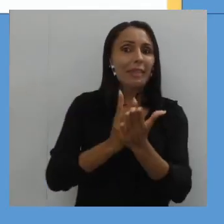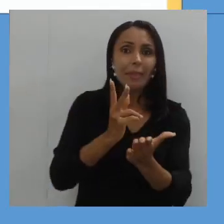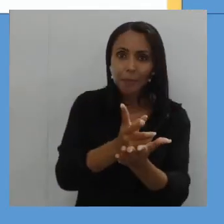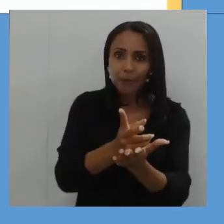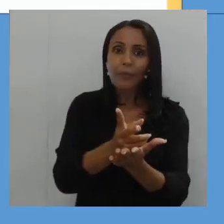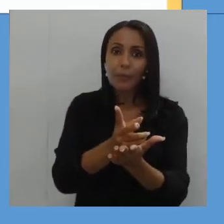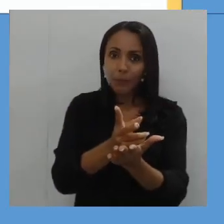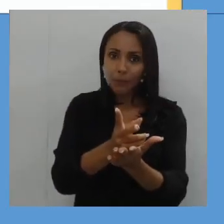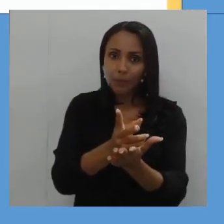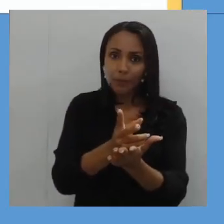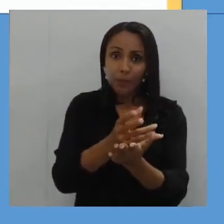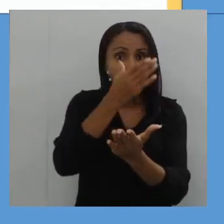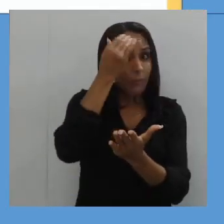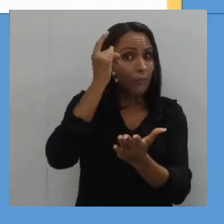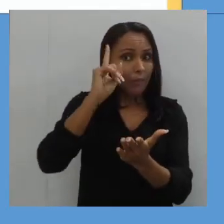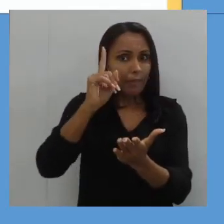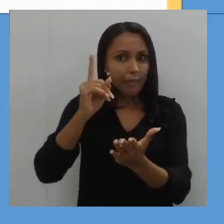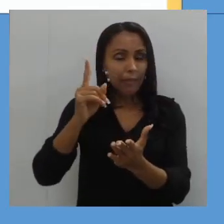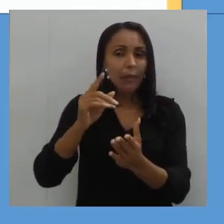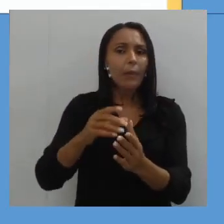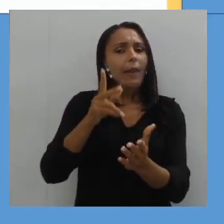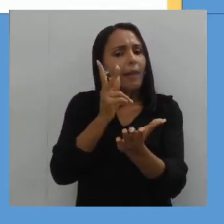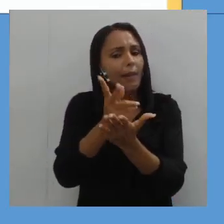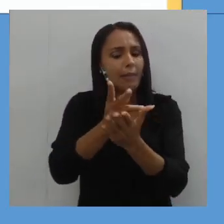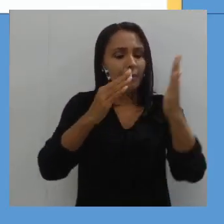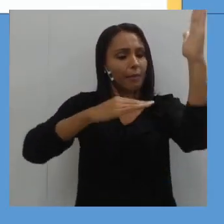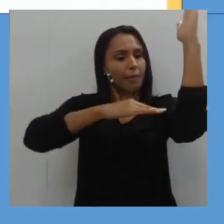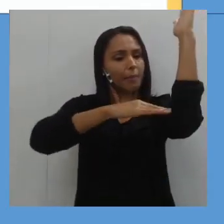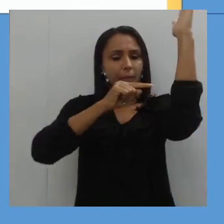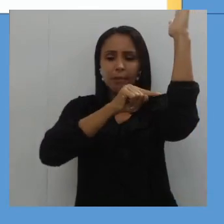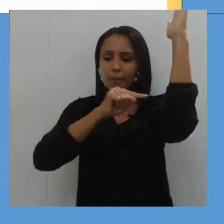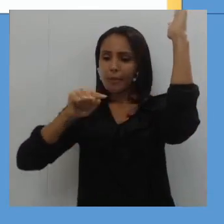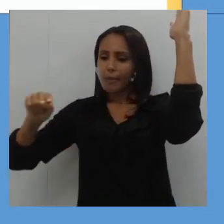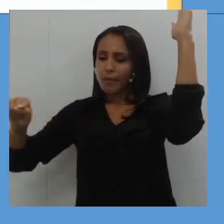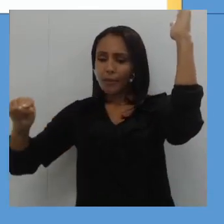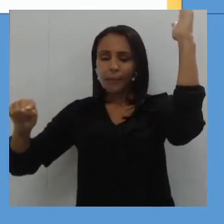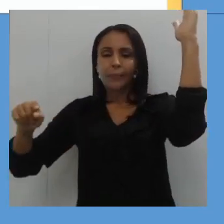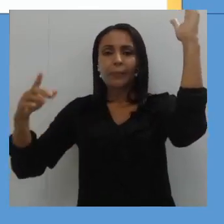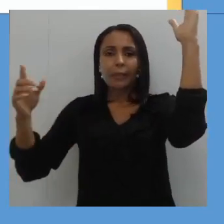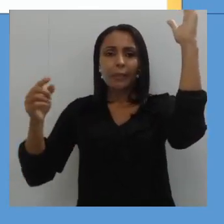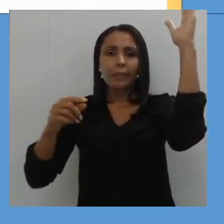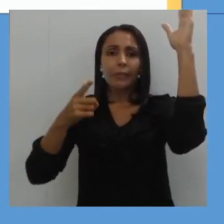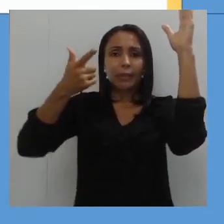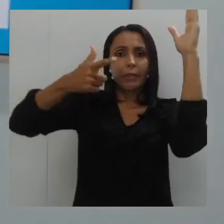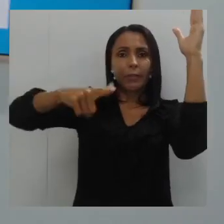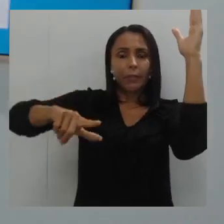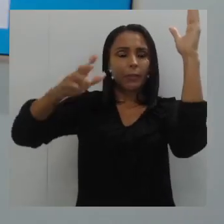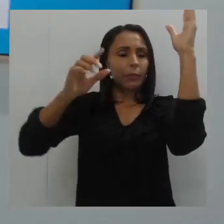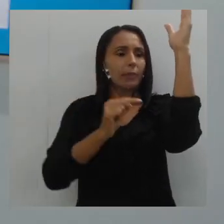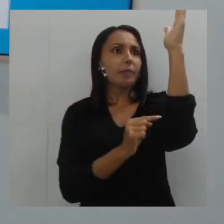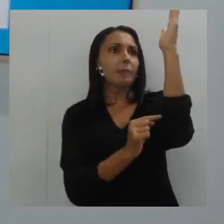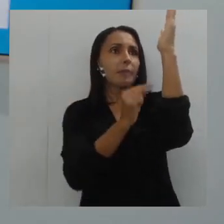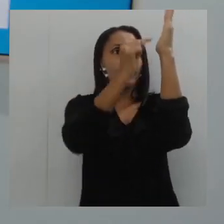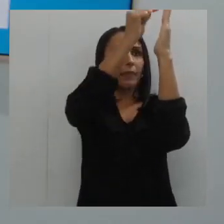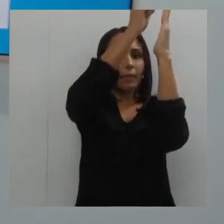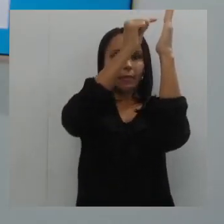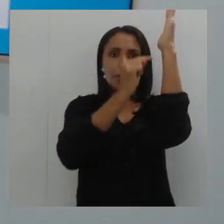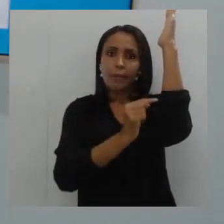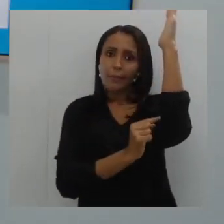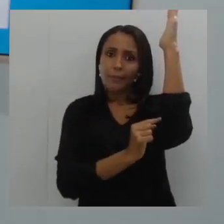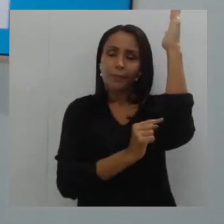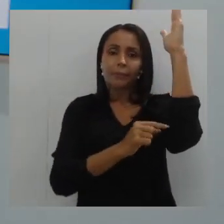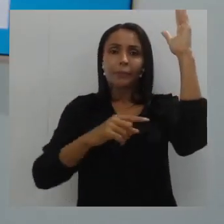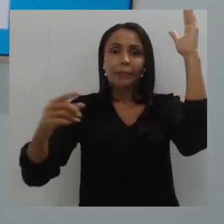Lembra disso. O outro valor vai ser sempre na vertical. Então, o primeiro ponto eu vou